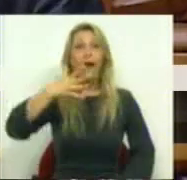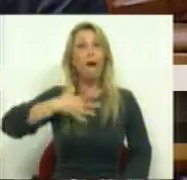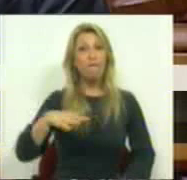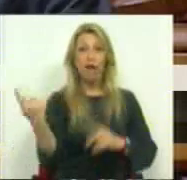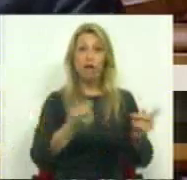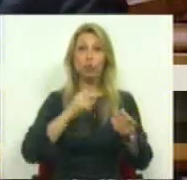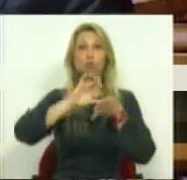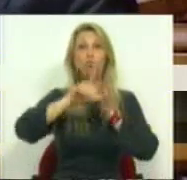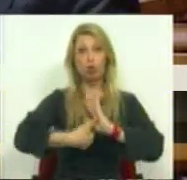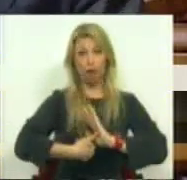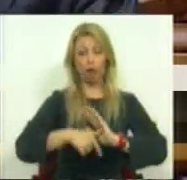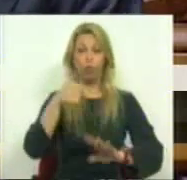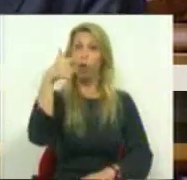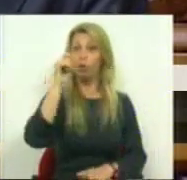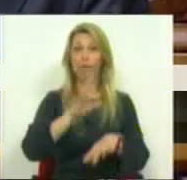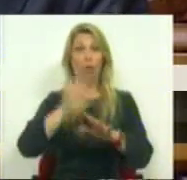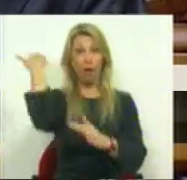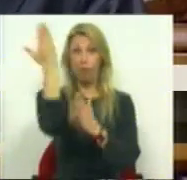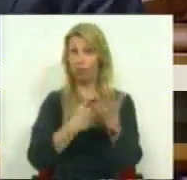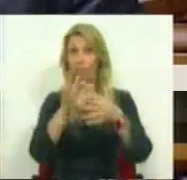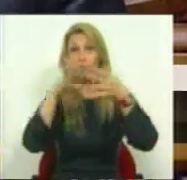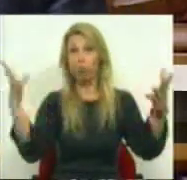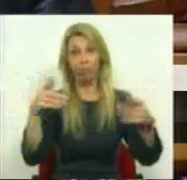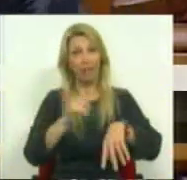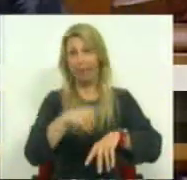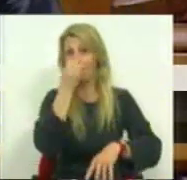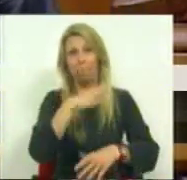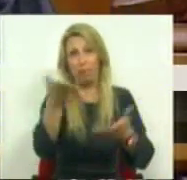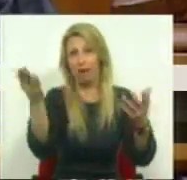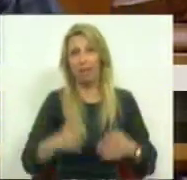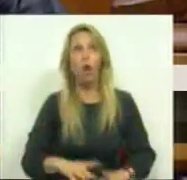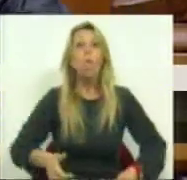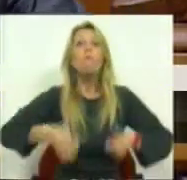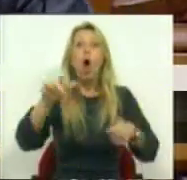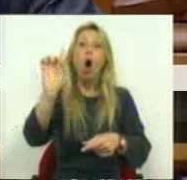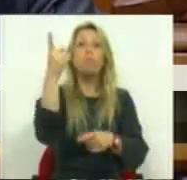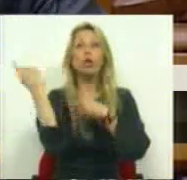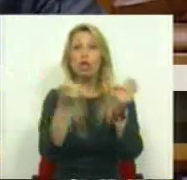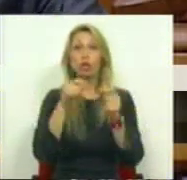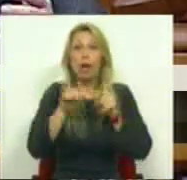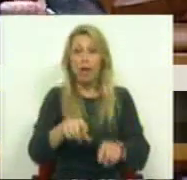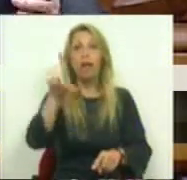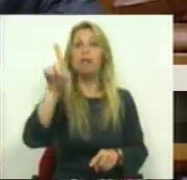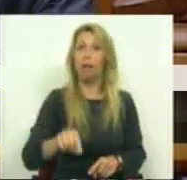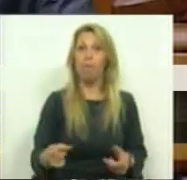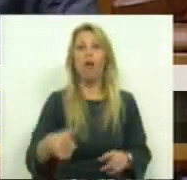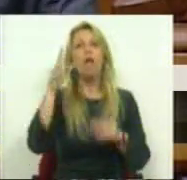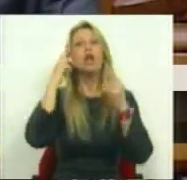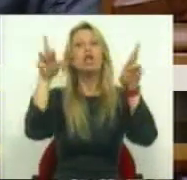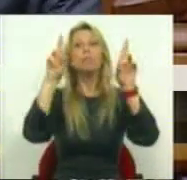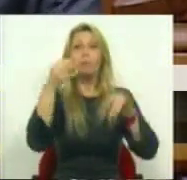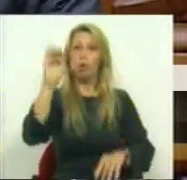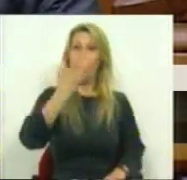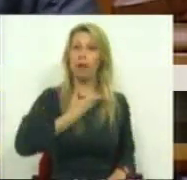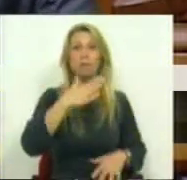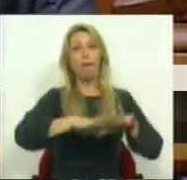do Bloco de Esquerda pela inconstitucionalidade, perdem o vosso tempo. Melhor fora que discutissem aqui também, esperemos que o PSD o venha a fazer, já